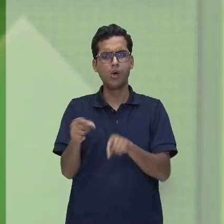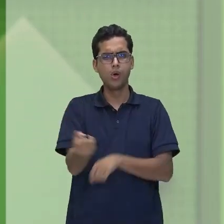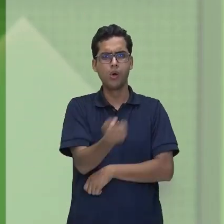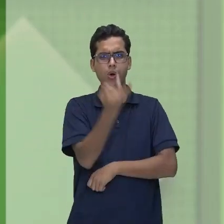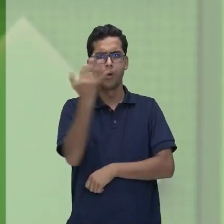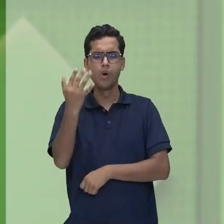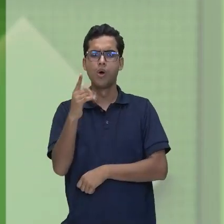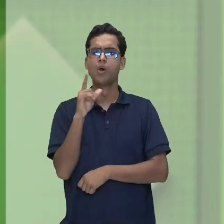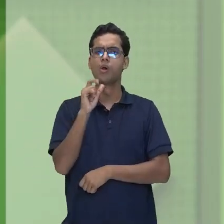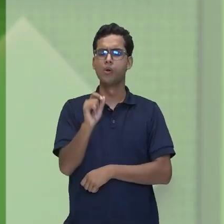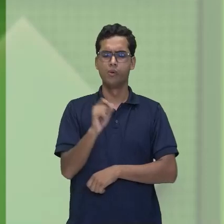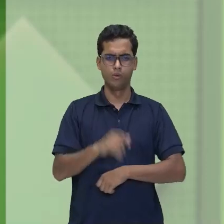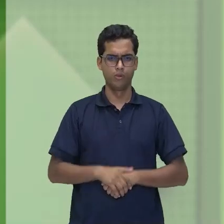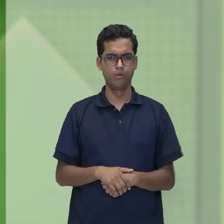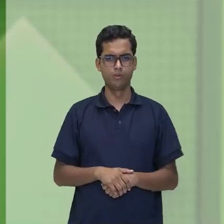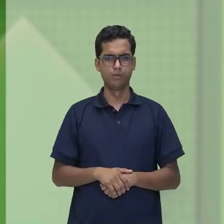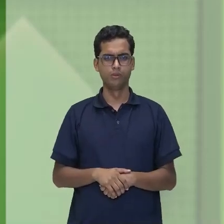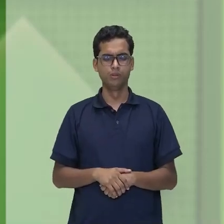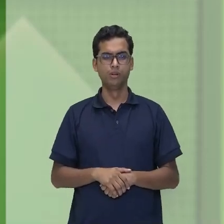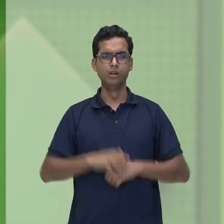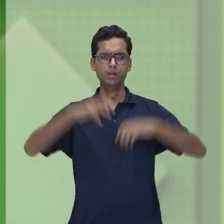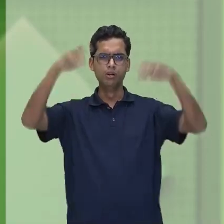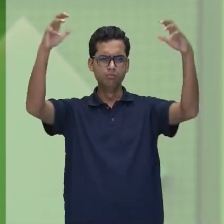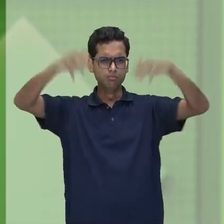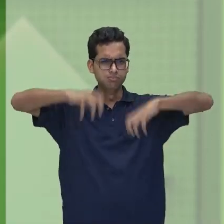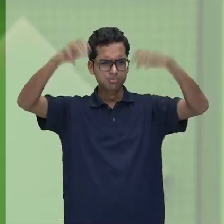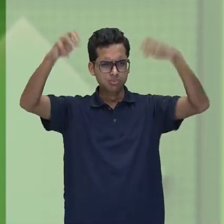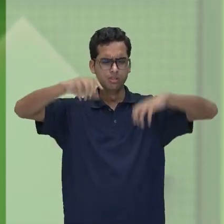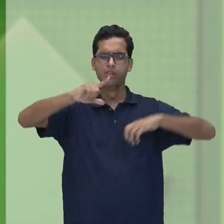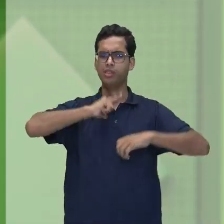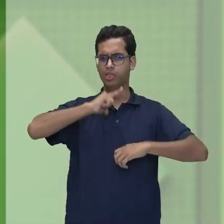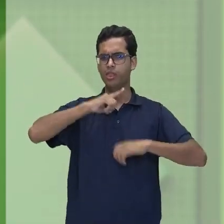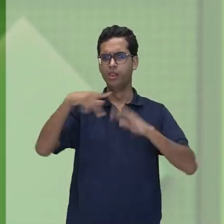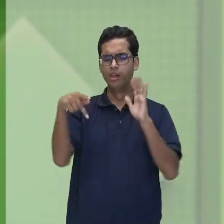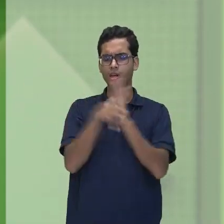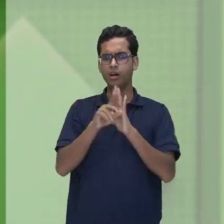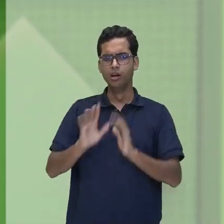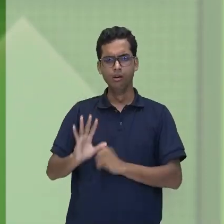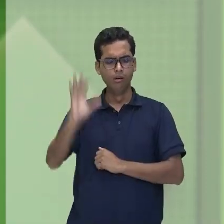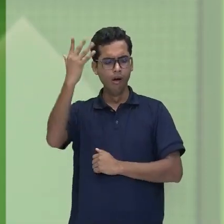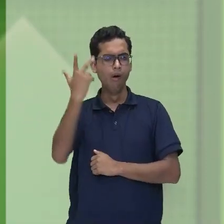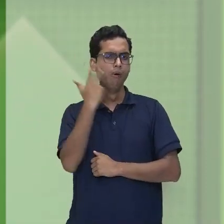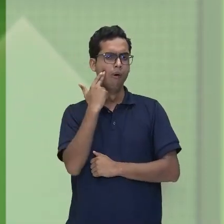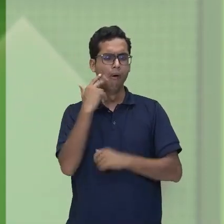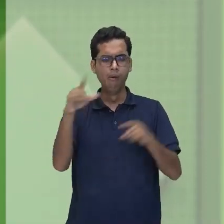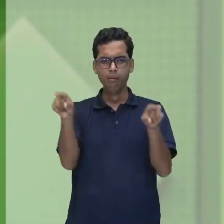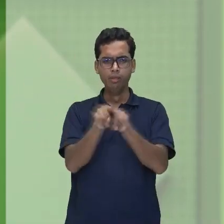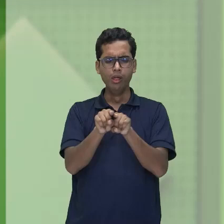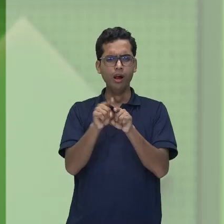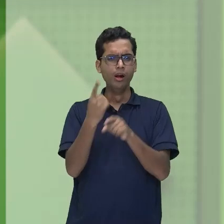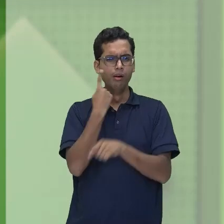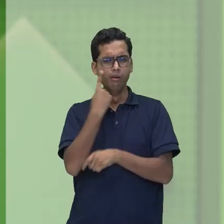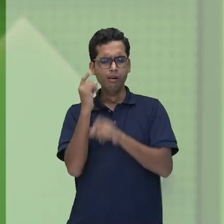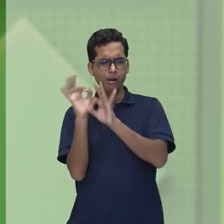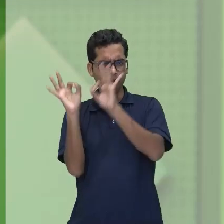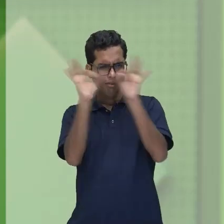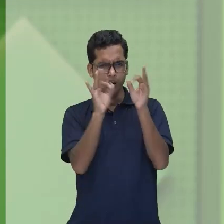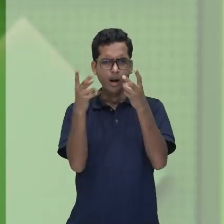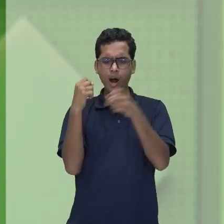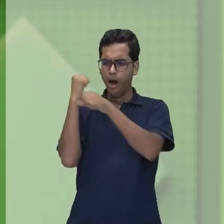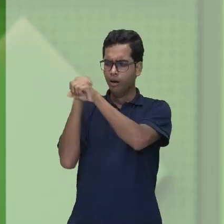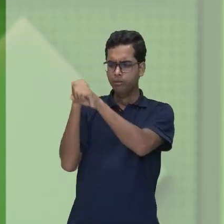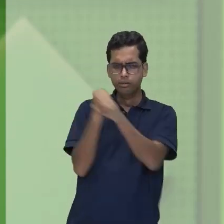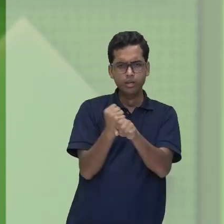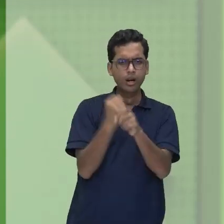dizer, uma grande quantidade de chuvas. É o que normalmente acontece. Mas o que nós temos visto nos últimos anos é que